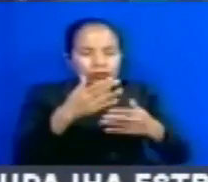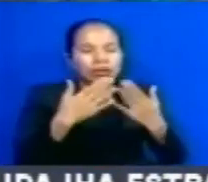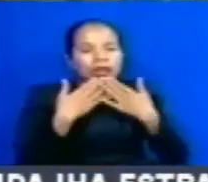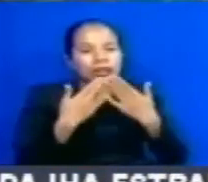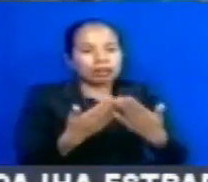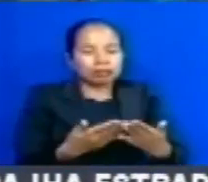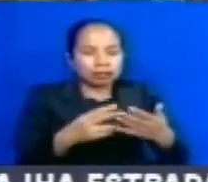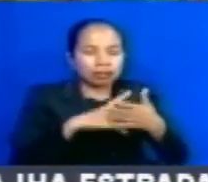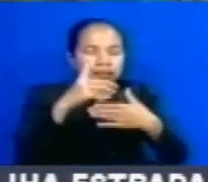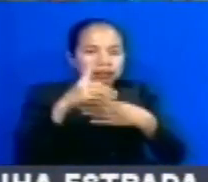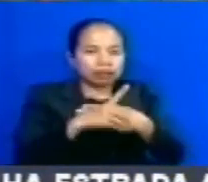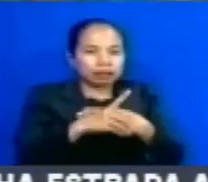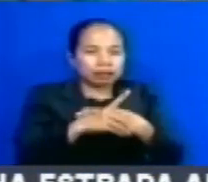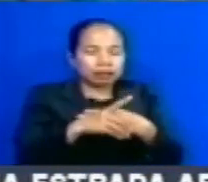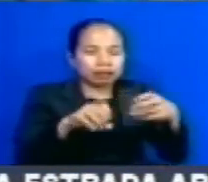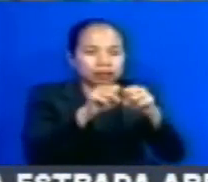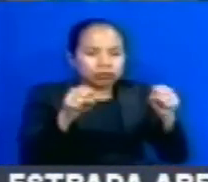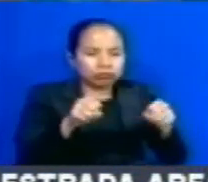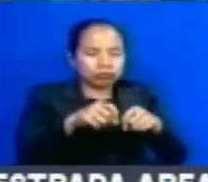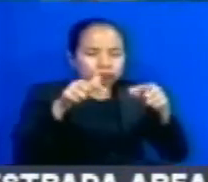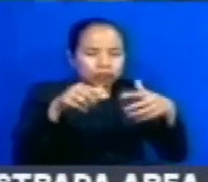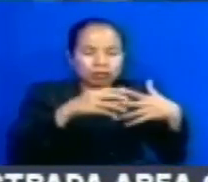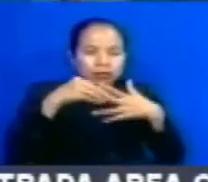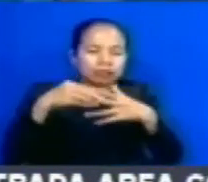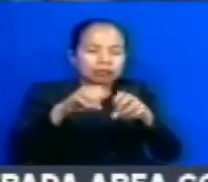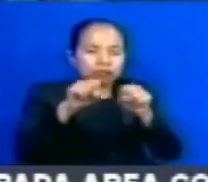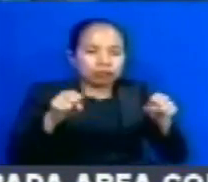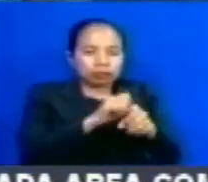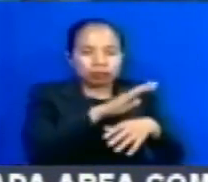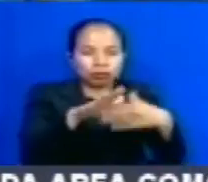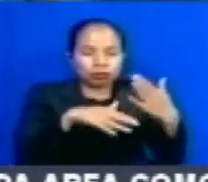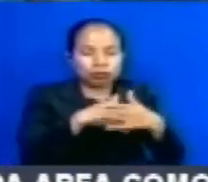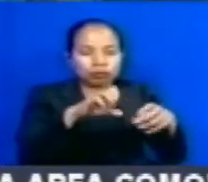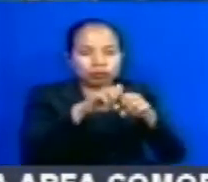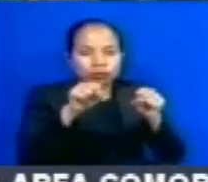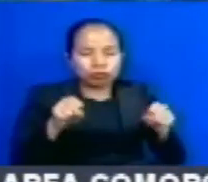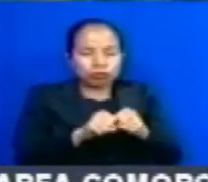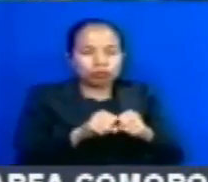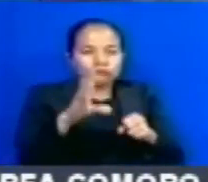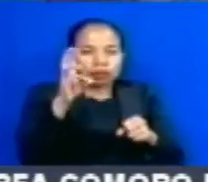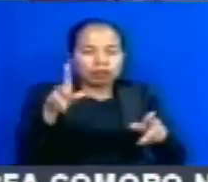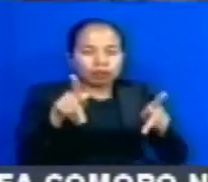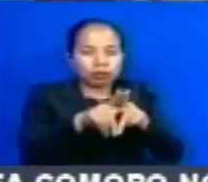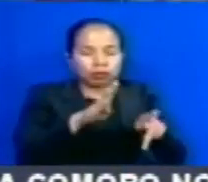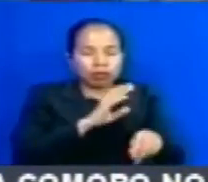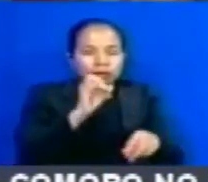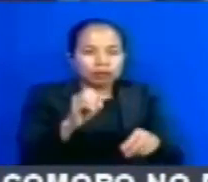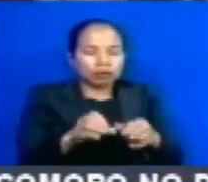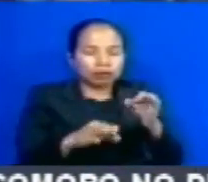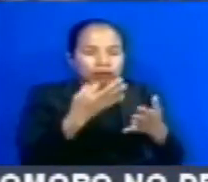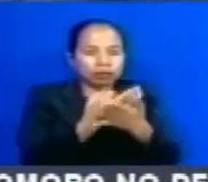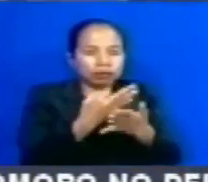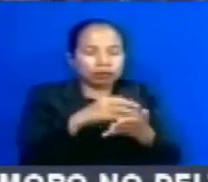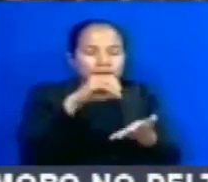toma. Desenvolvimento e a suco ainda né. Dele o suco roto roto, suco nem e reposto vale bom. Entretanto, o